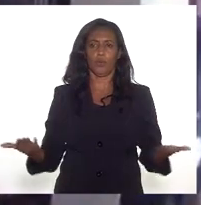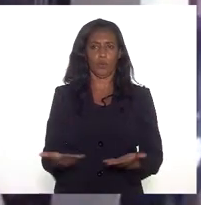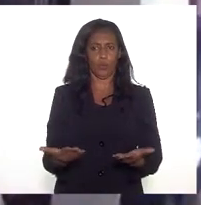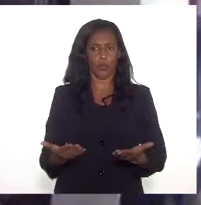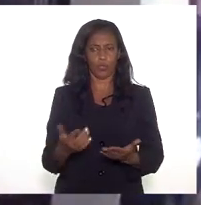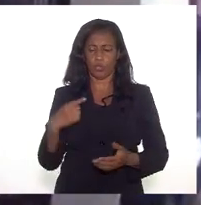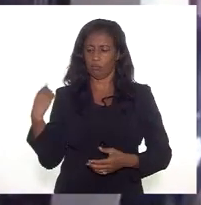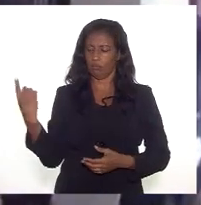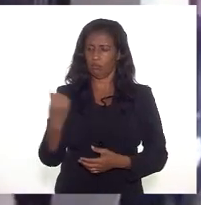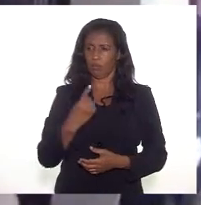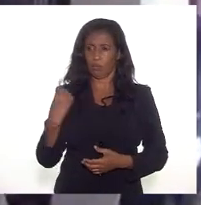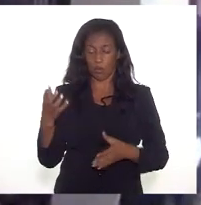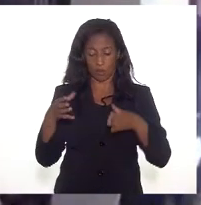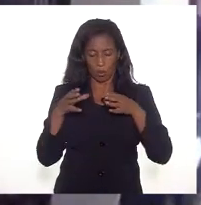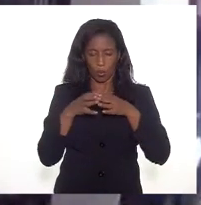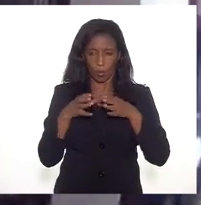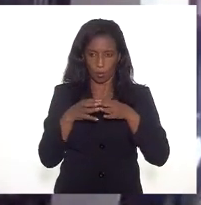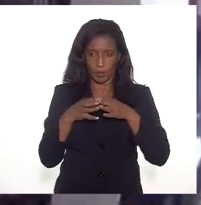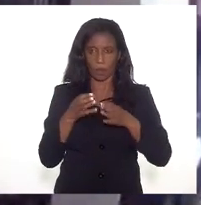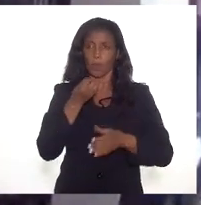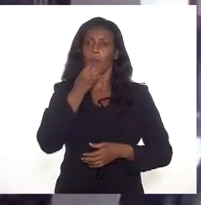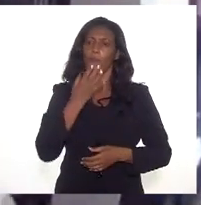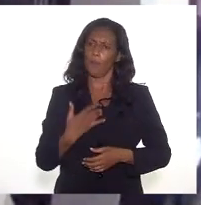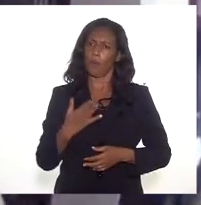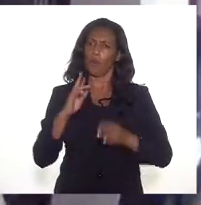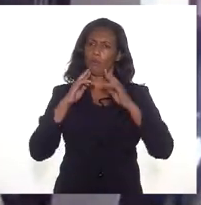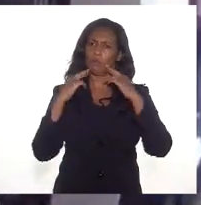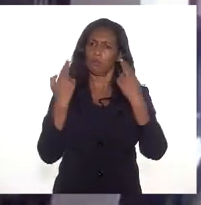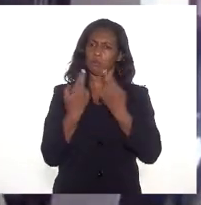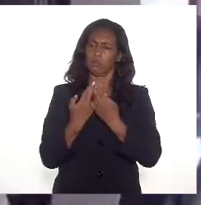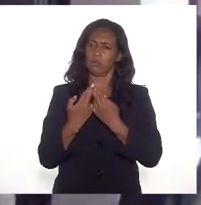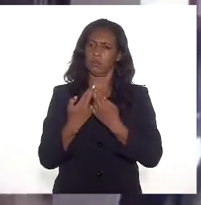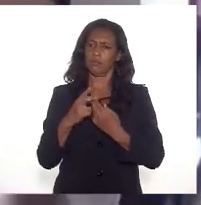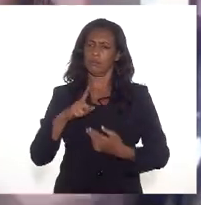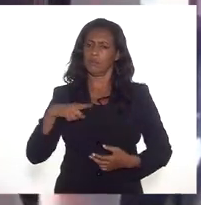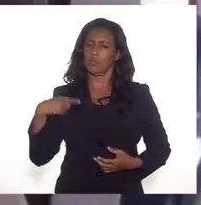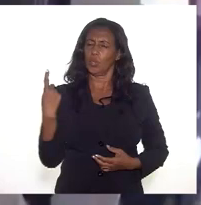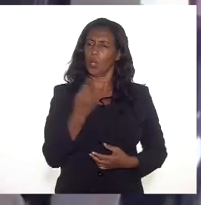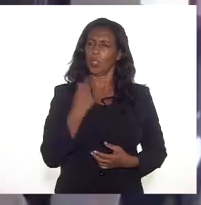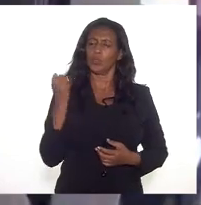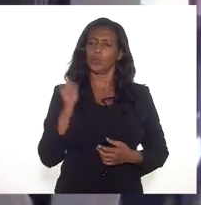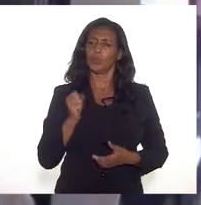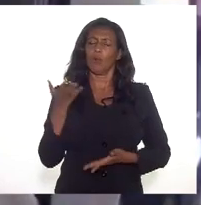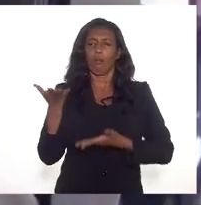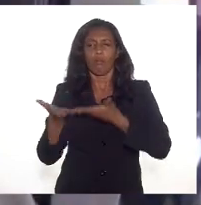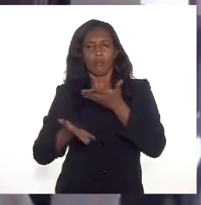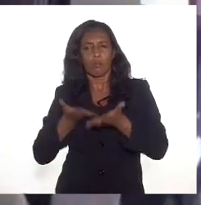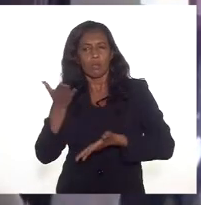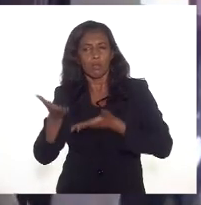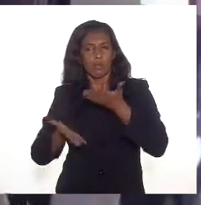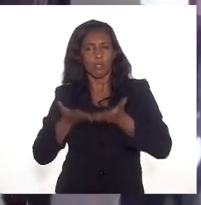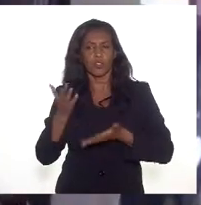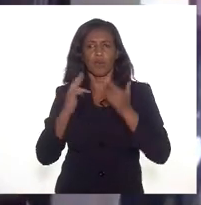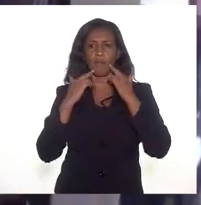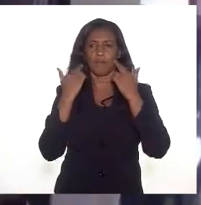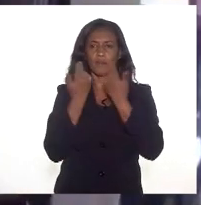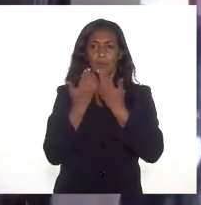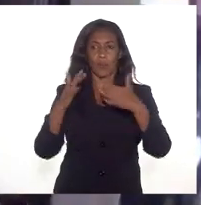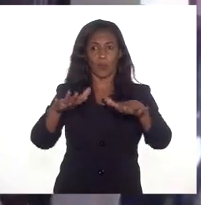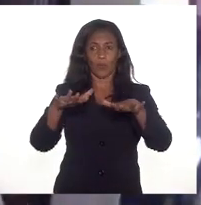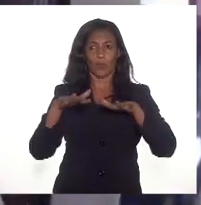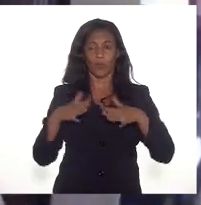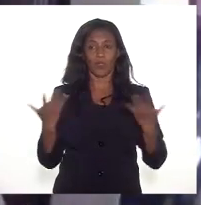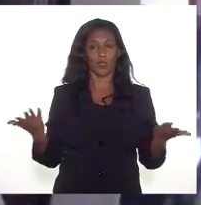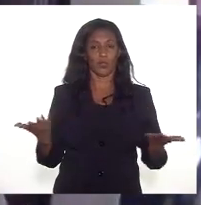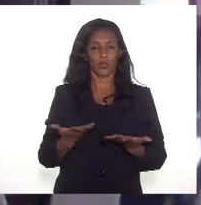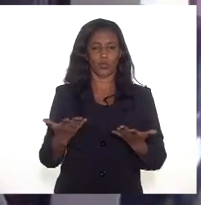da nossa comissão foi uma boa reunião e pudemos dedicar esta audiência pública de hoje, que